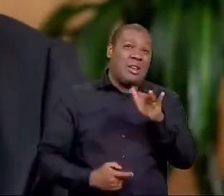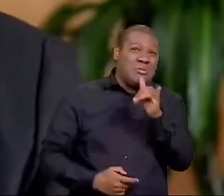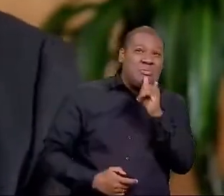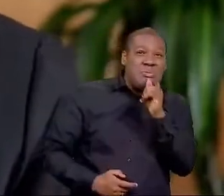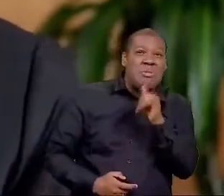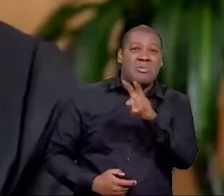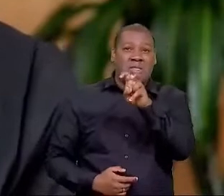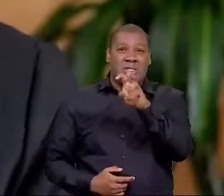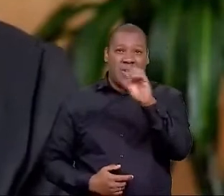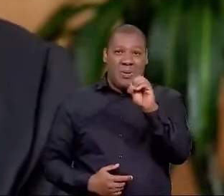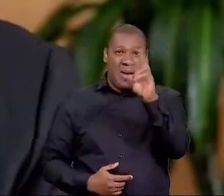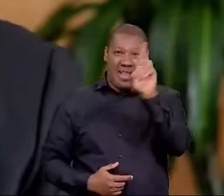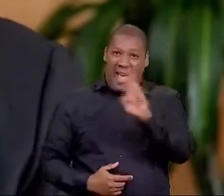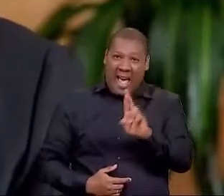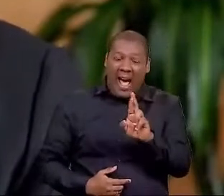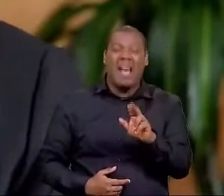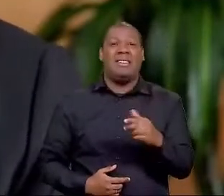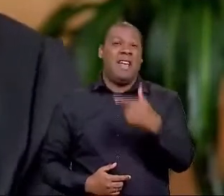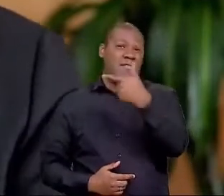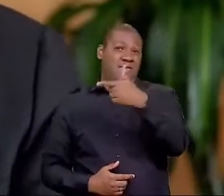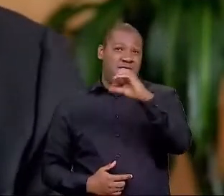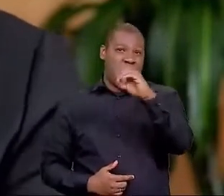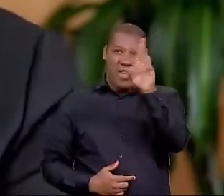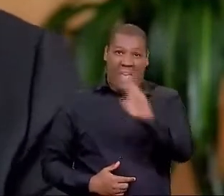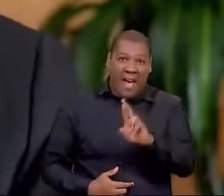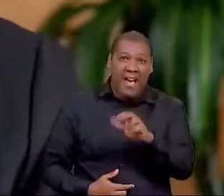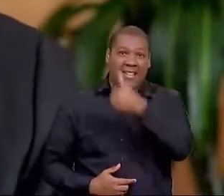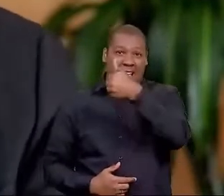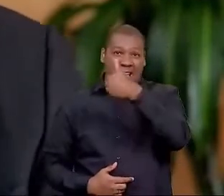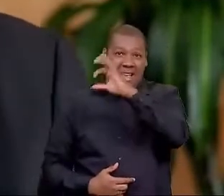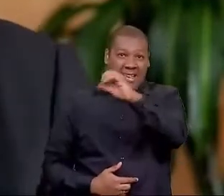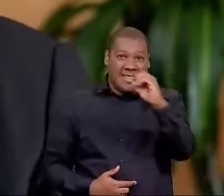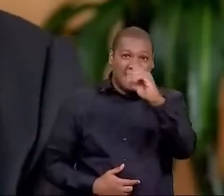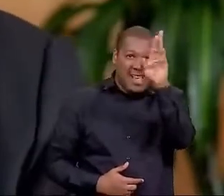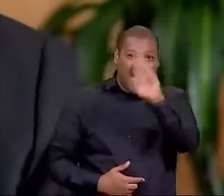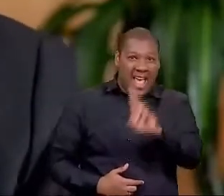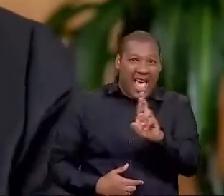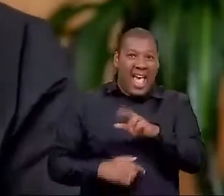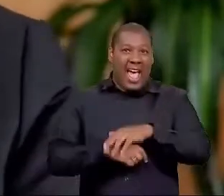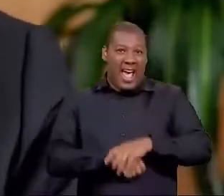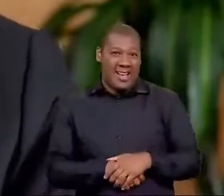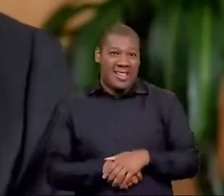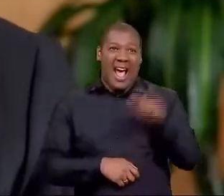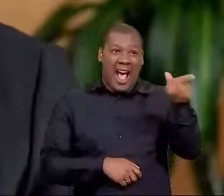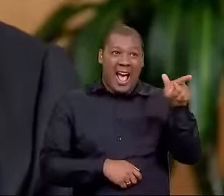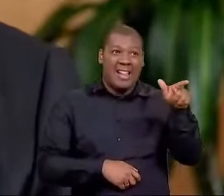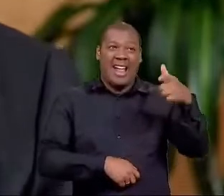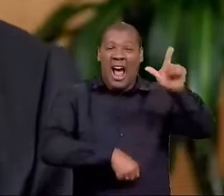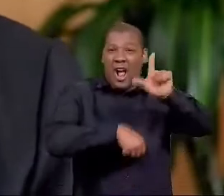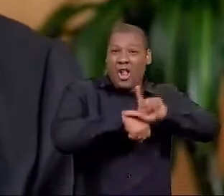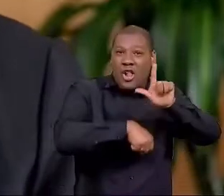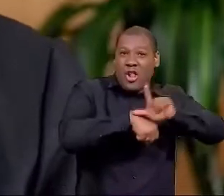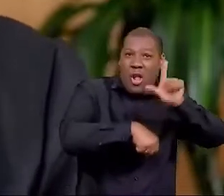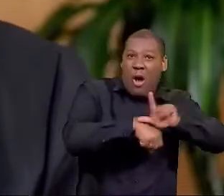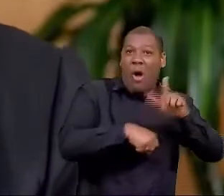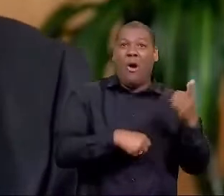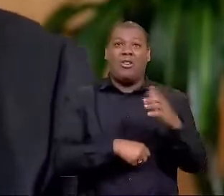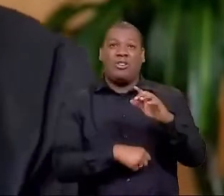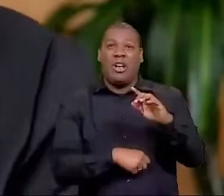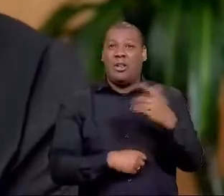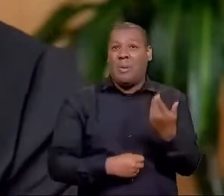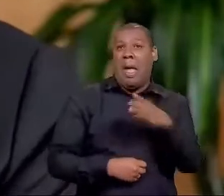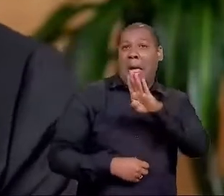R$100, a gente não tinha nem coragem de passar na frente do bar, da padaria, do supermercado que a gente comprava,